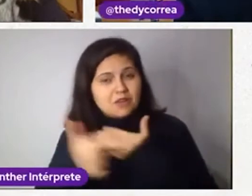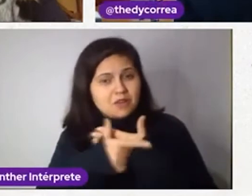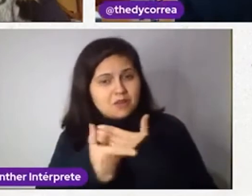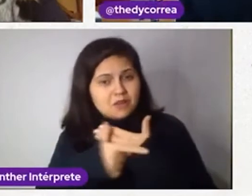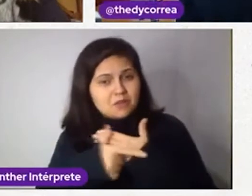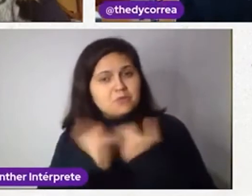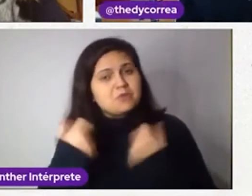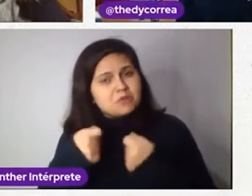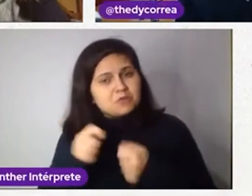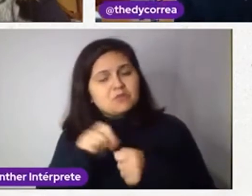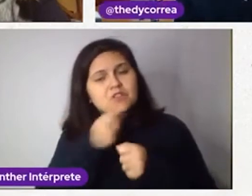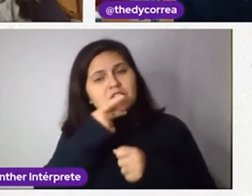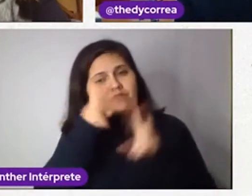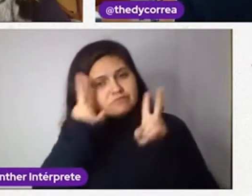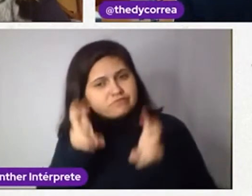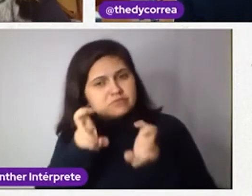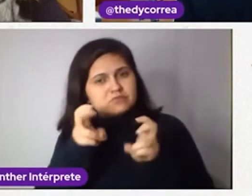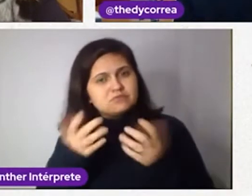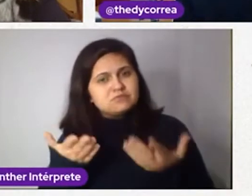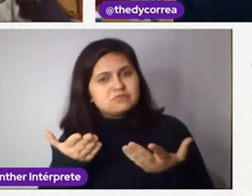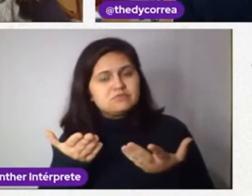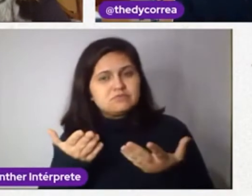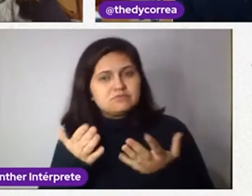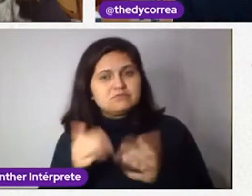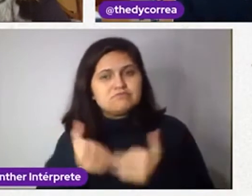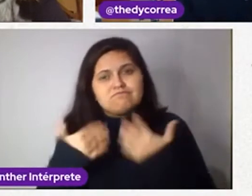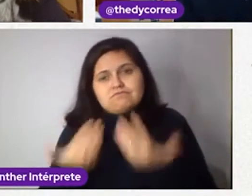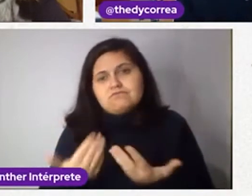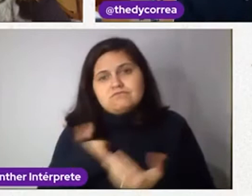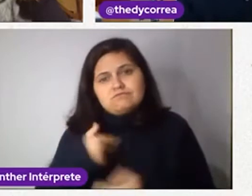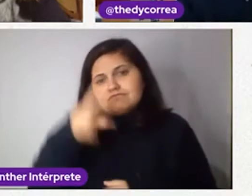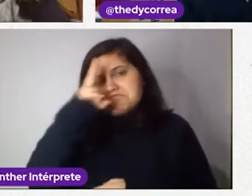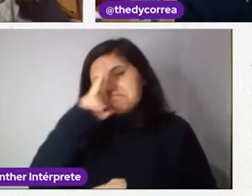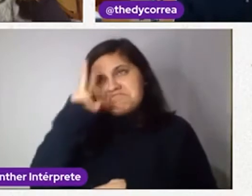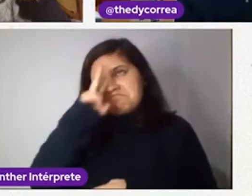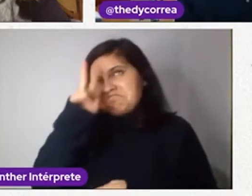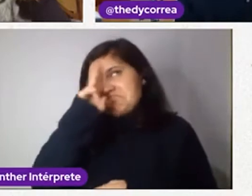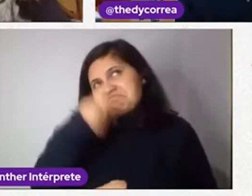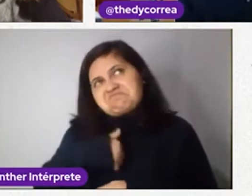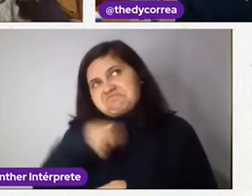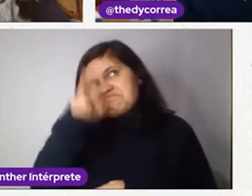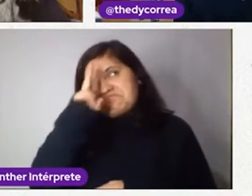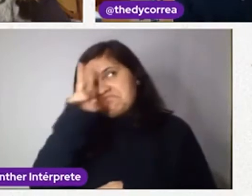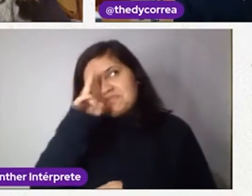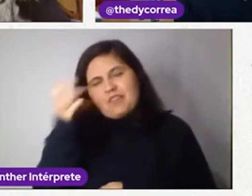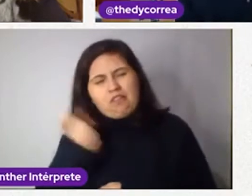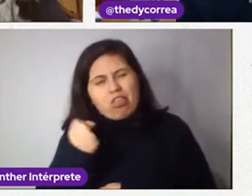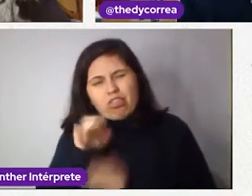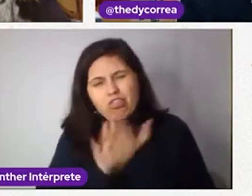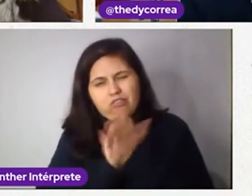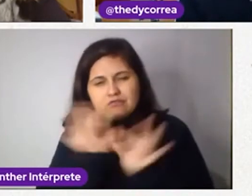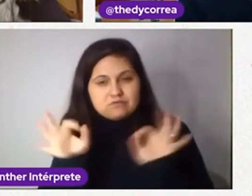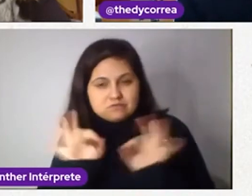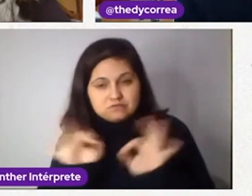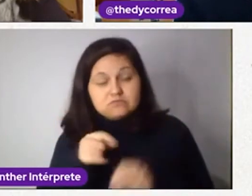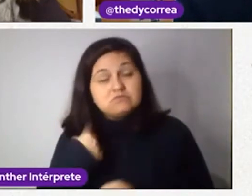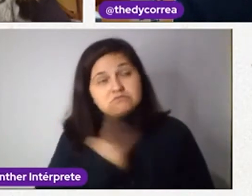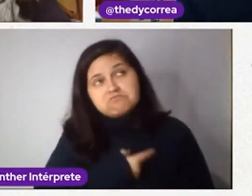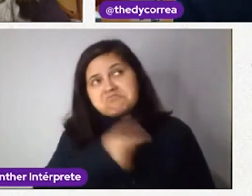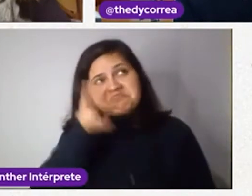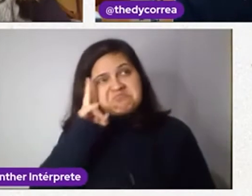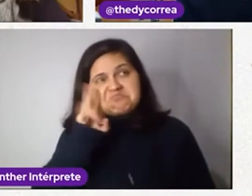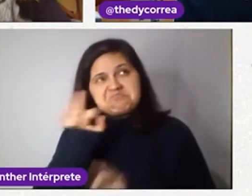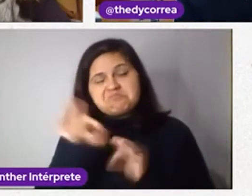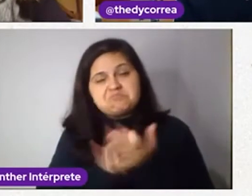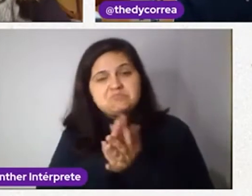cumprir, de trazer esse assunto. Então, eu não lembro, sinceramente, não é puxação de saco com a gente mesmo, de uma